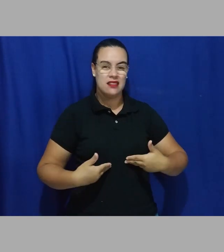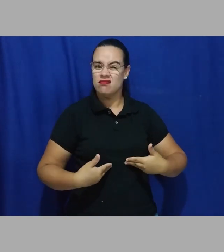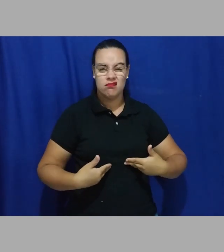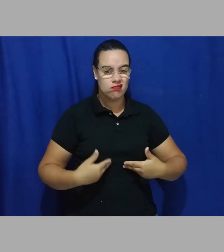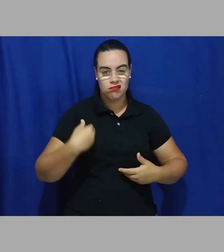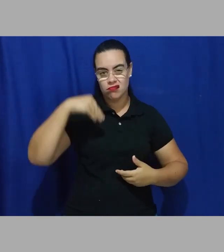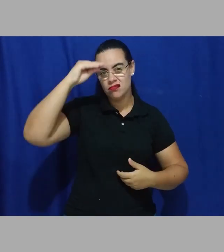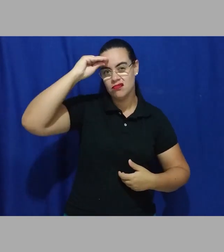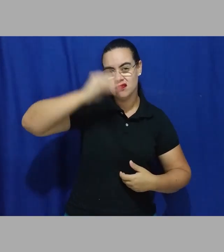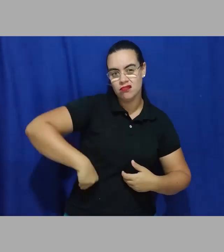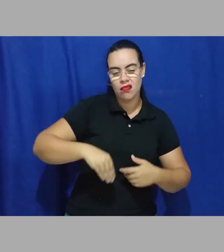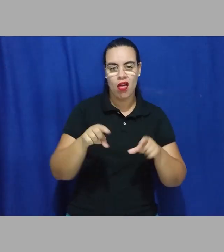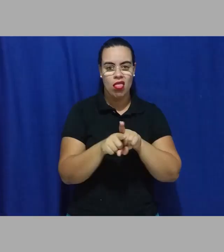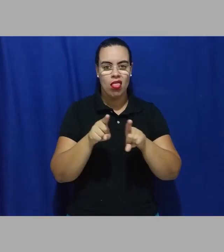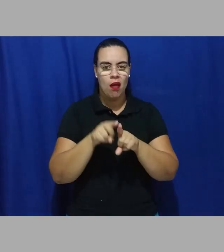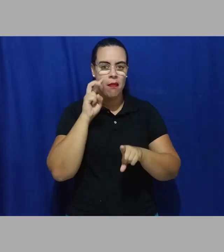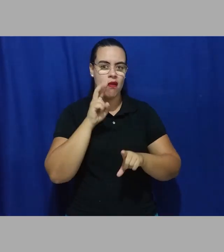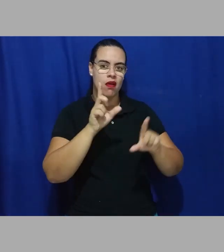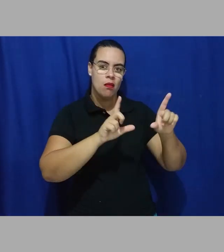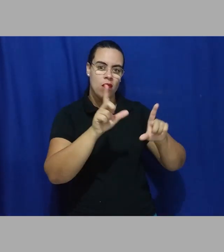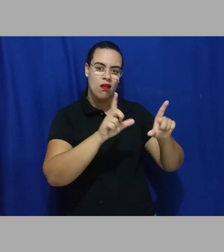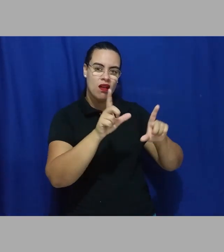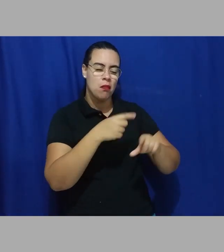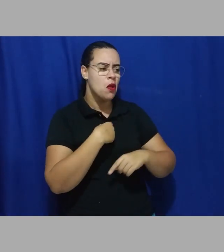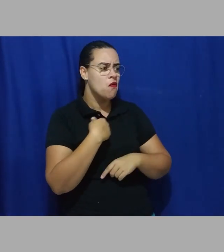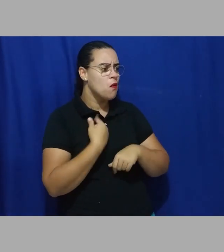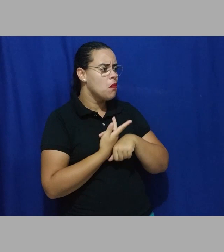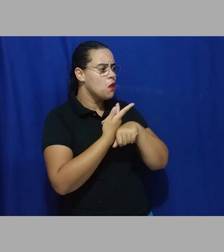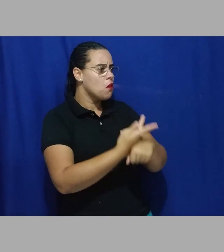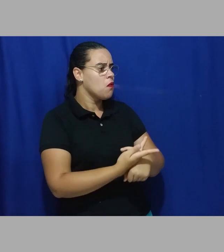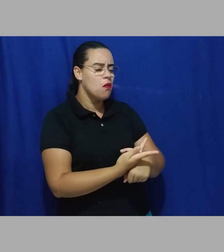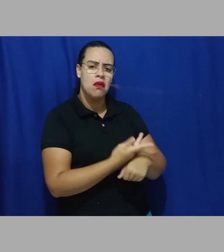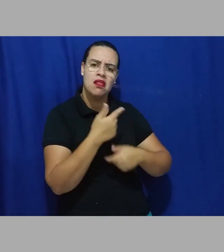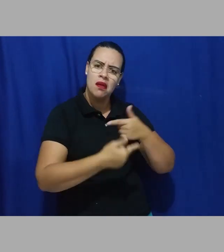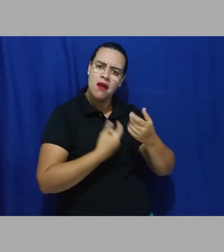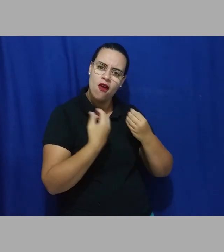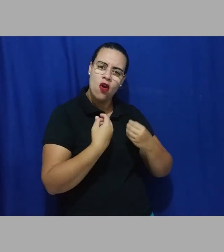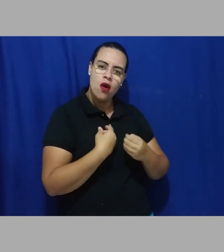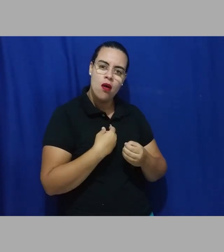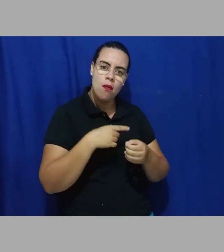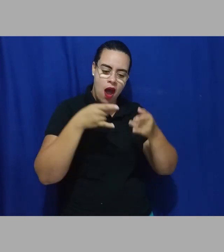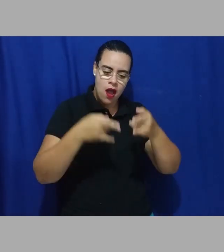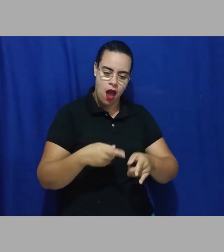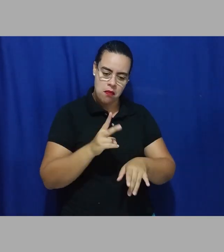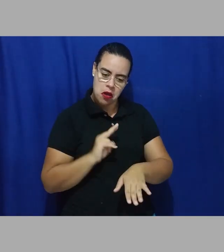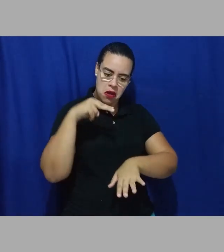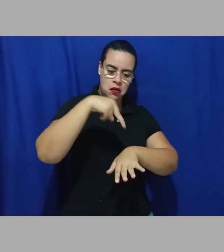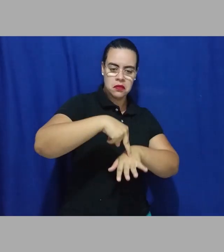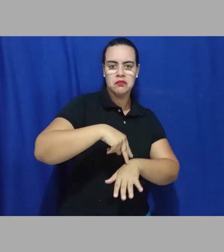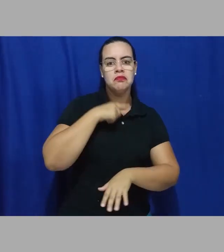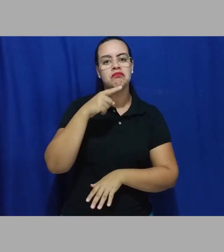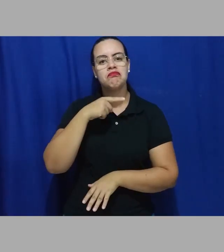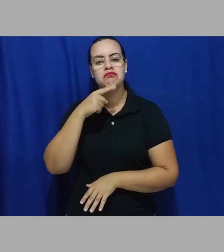programas. Como vou procurar emprego se nem consigo levantar da cama? Tento alinhar meu chakra para